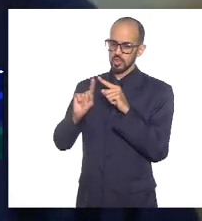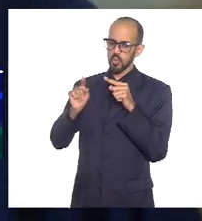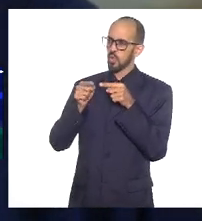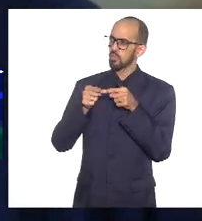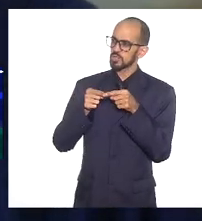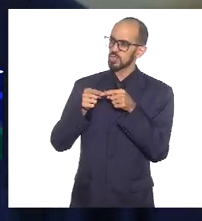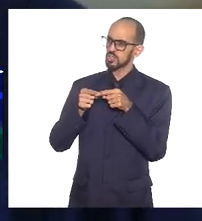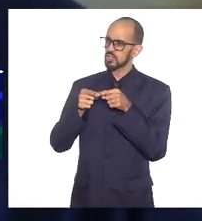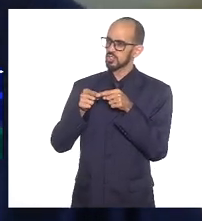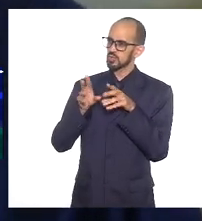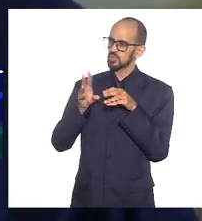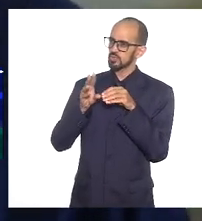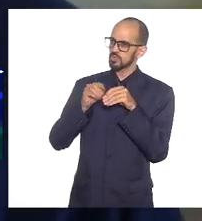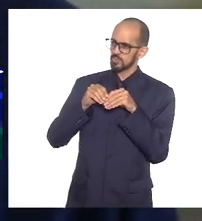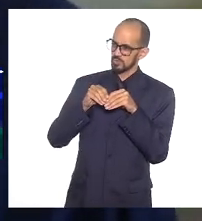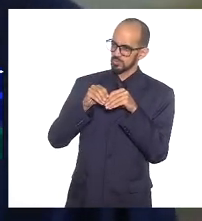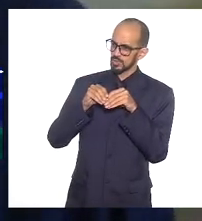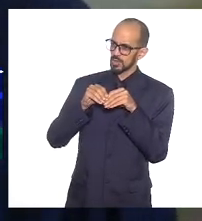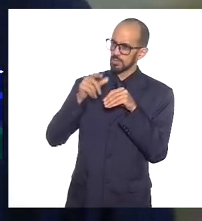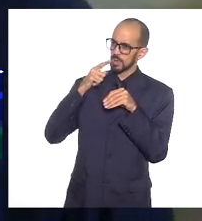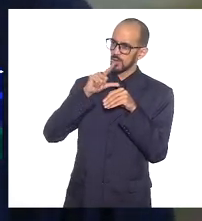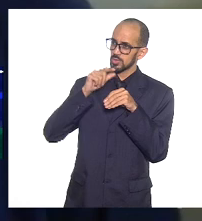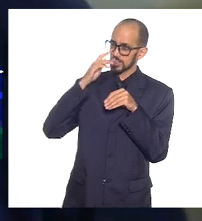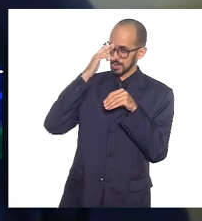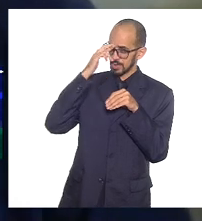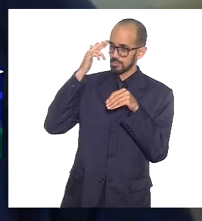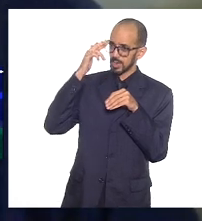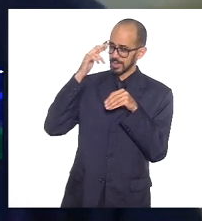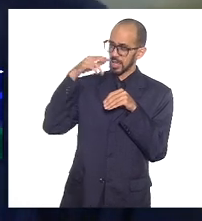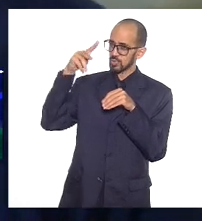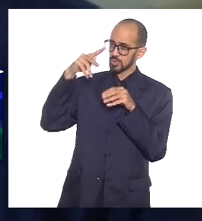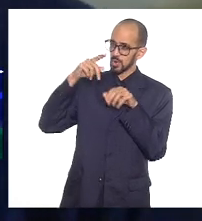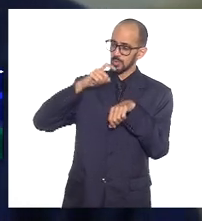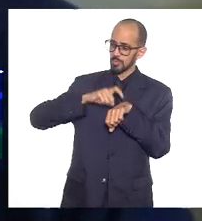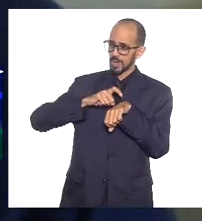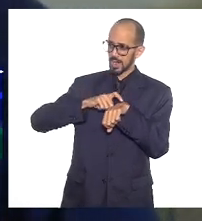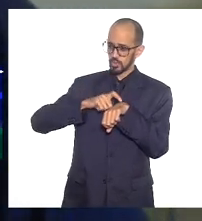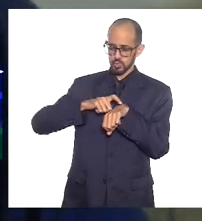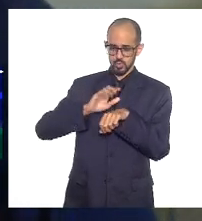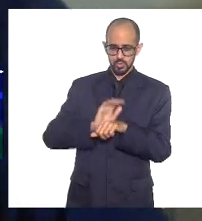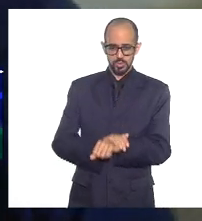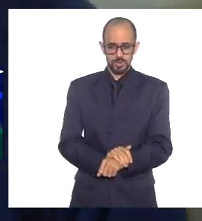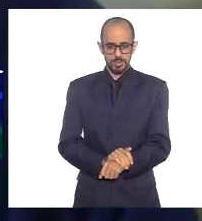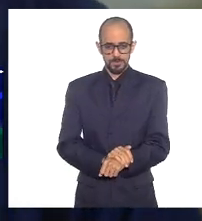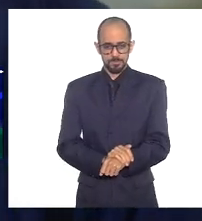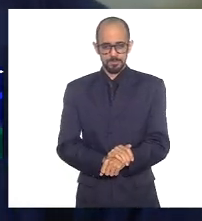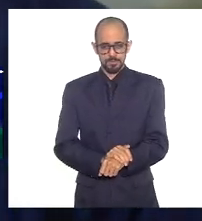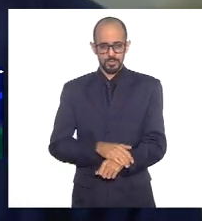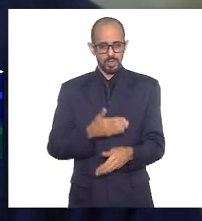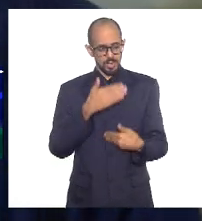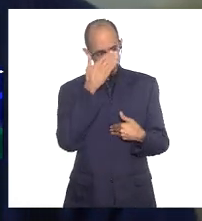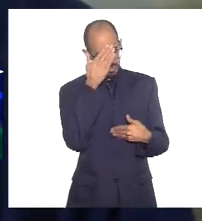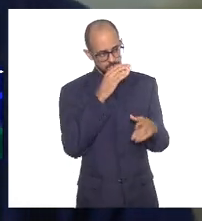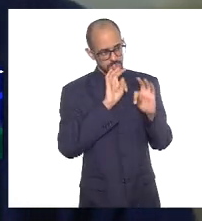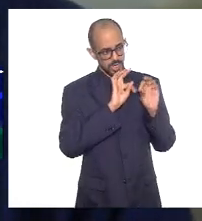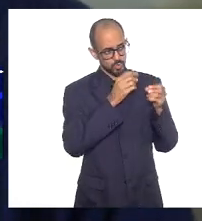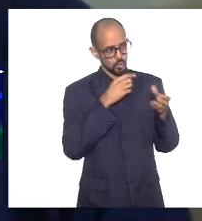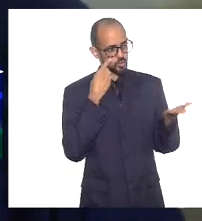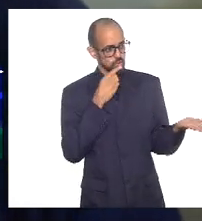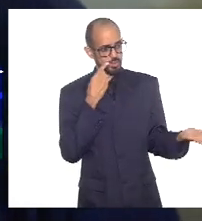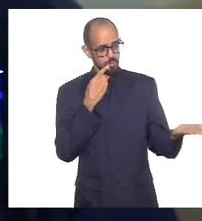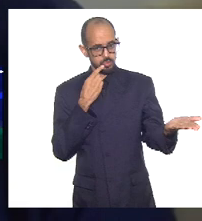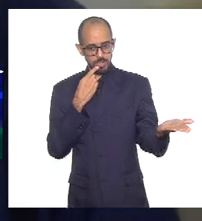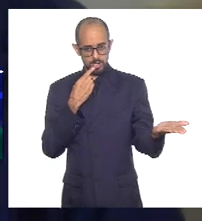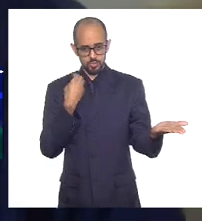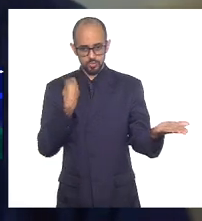cumprir o prazo que vossa excelência determinou eu queria agradecer a todos os deputados presentes